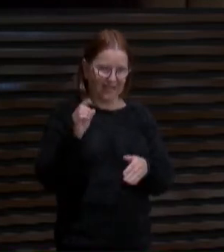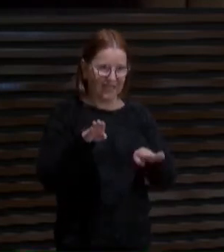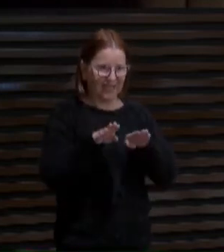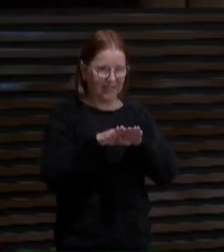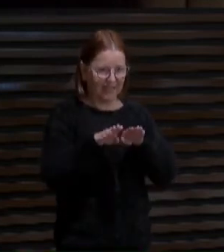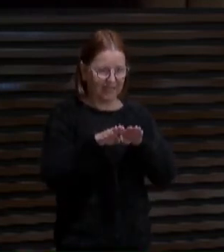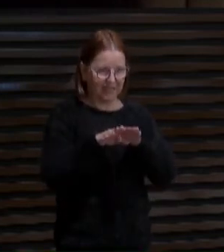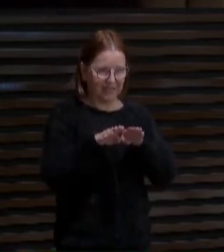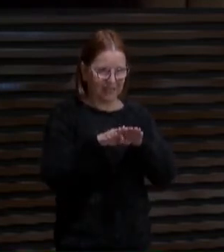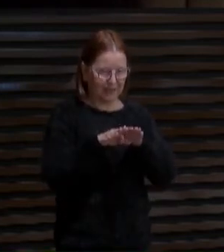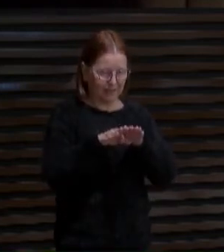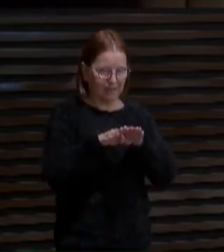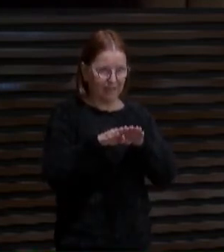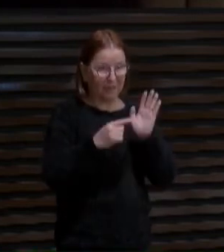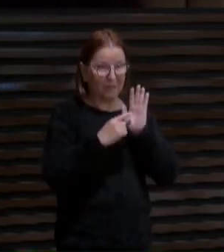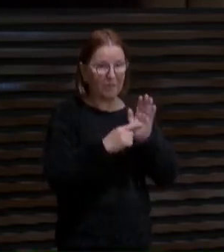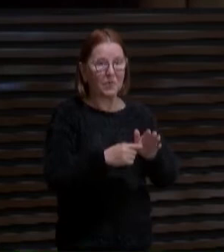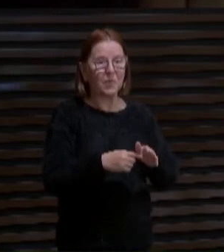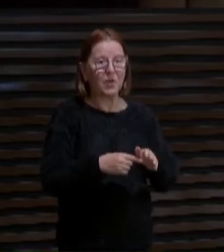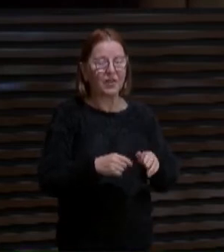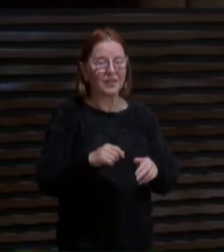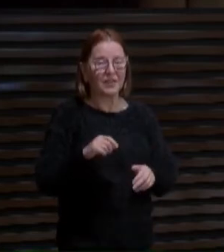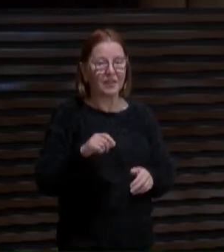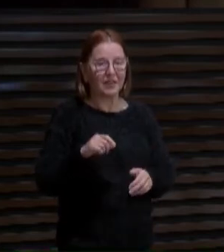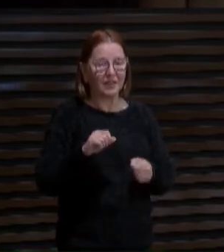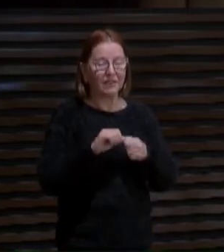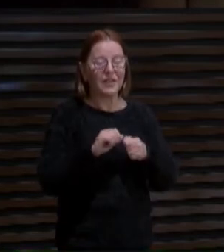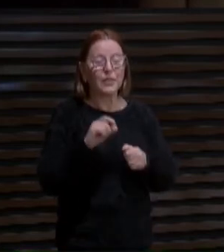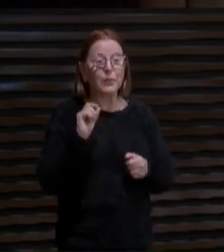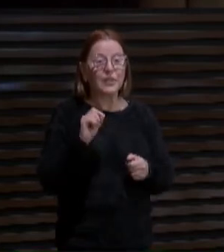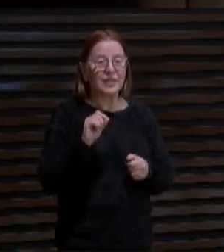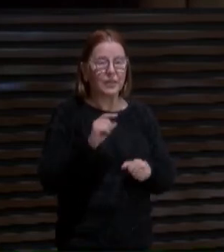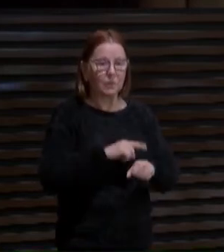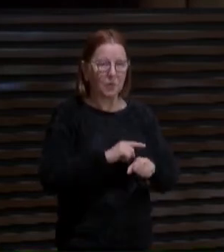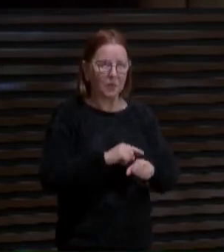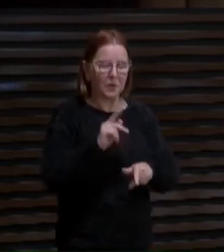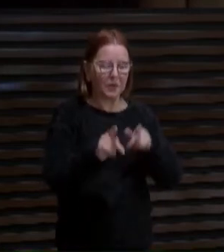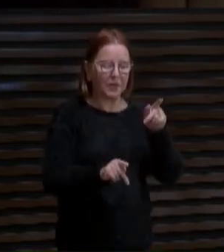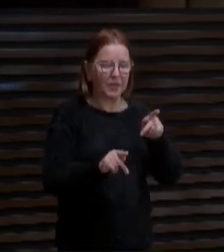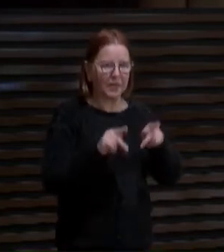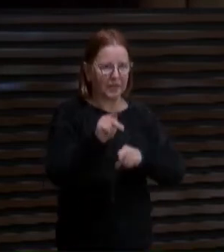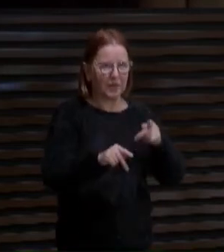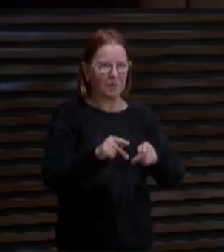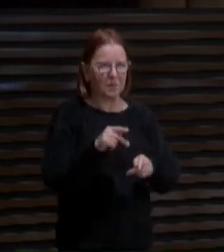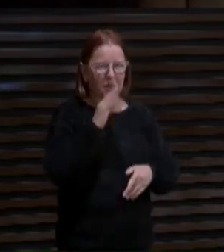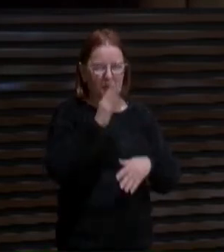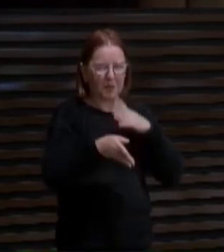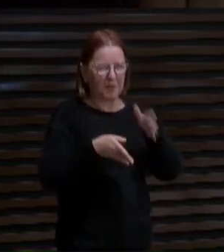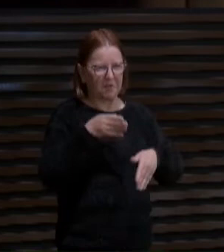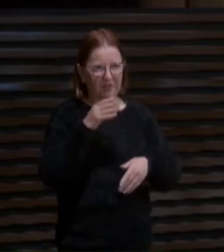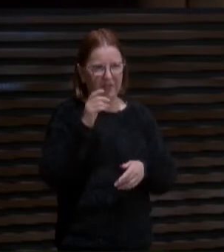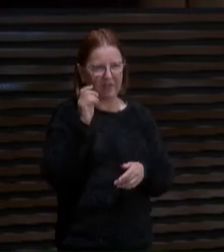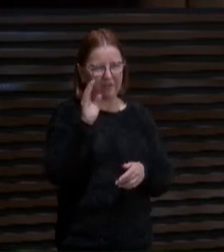a como reagir adequadamente ao pecado de uma lediscência contra nós quando ele foi expulso do seu reino pelo seu